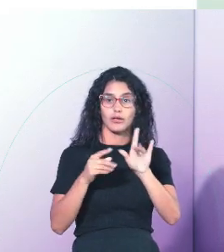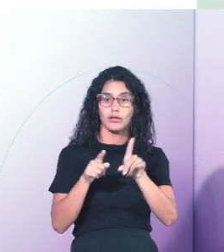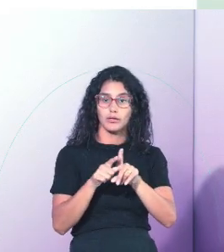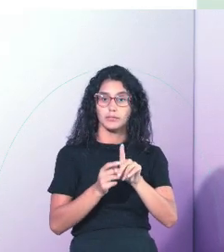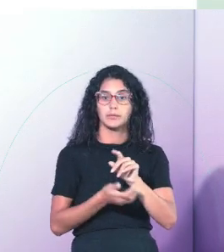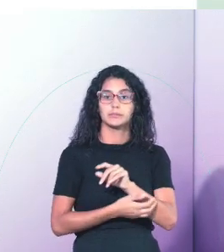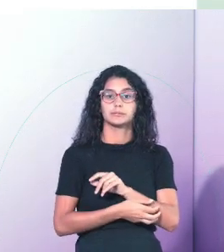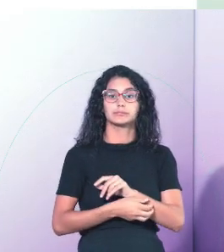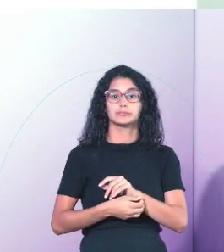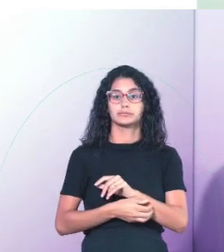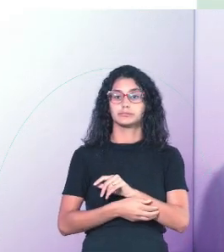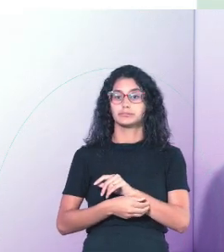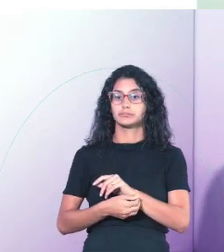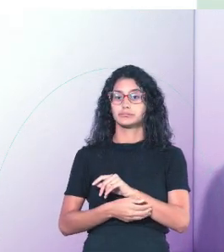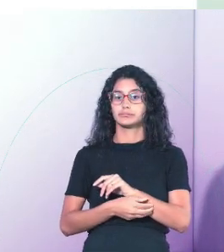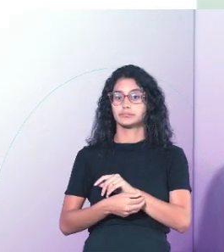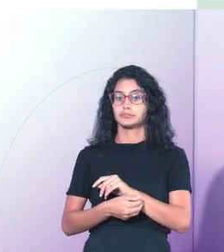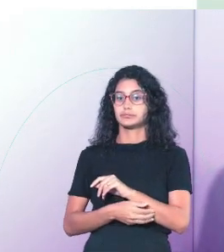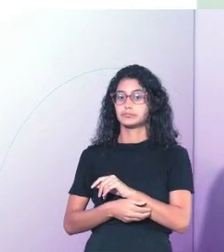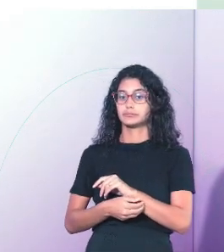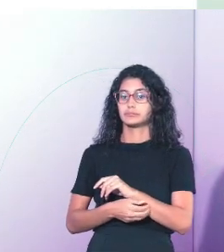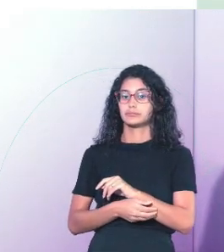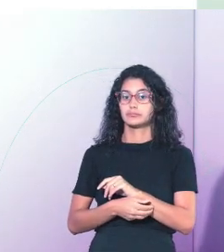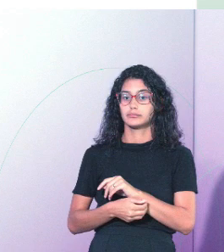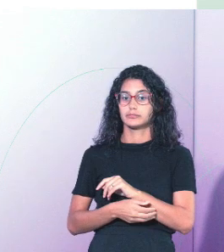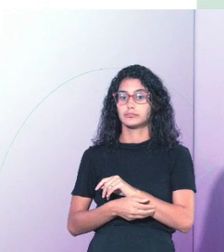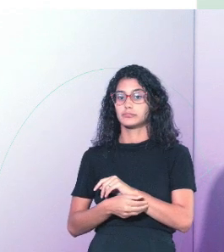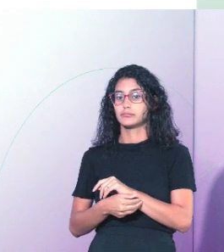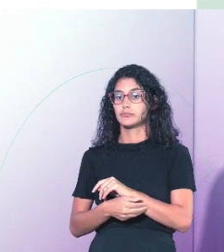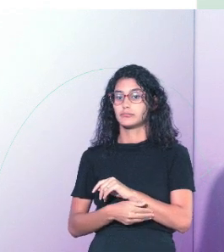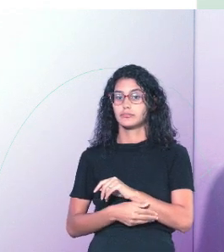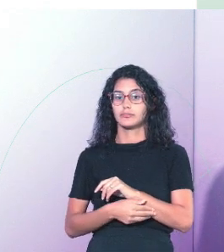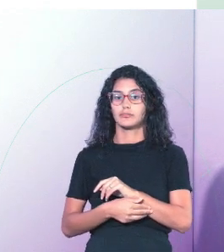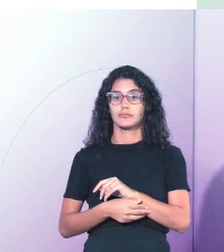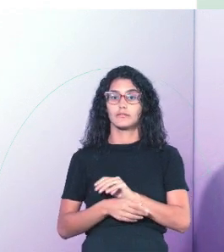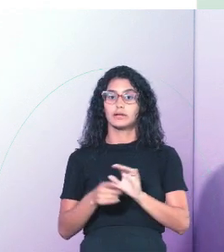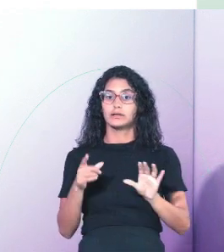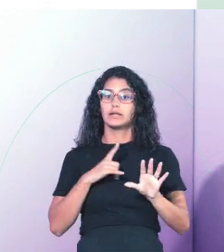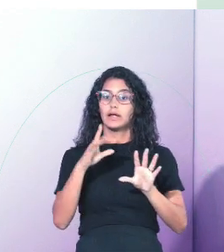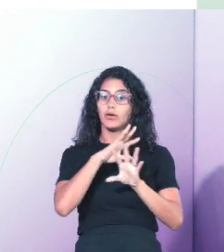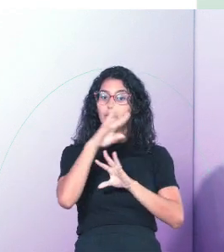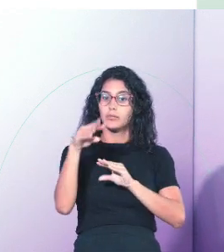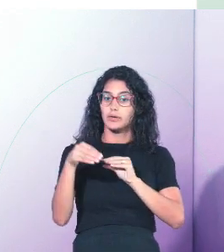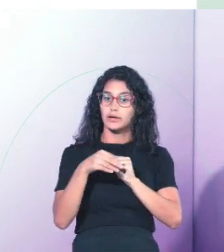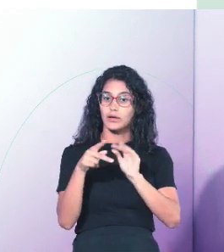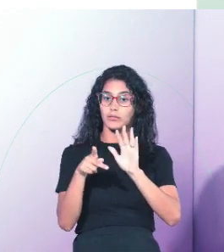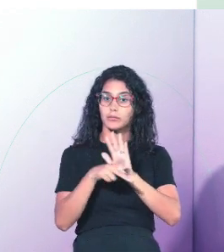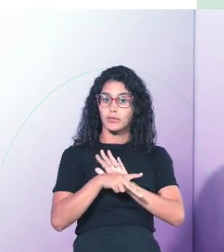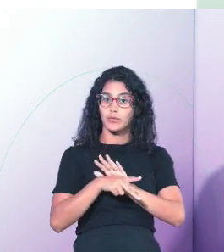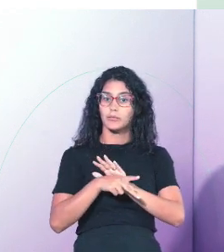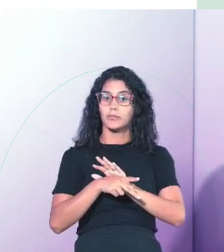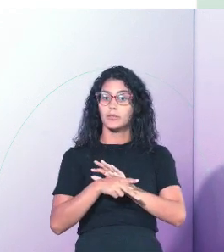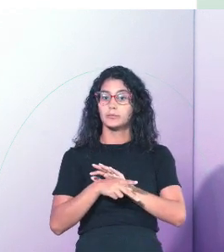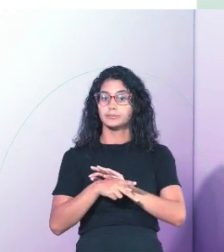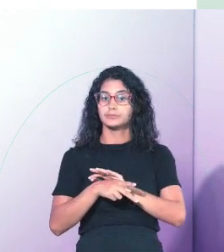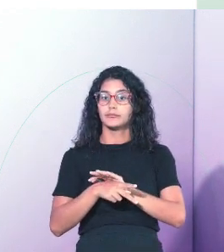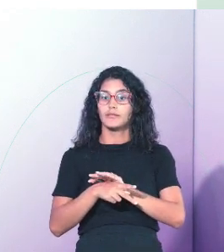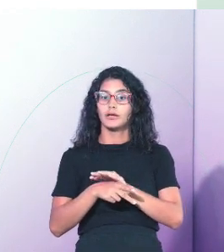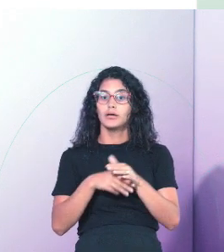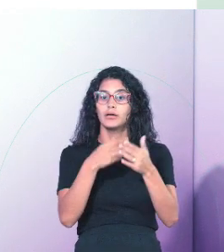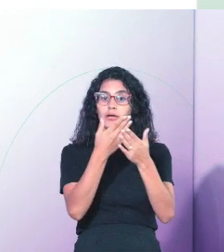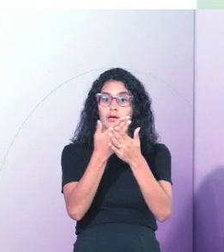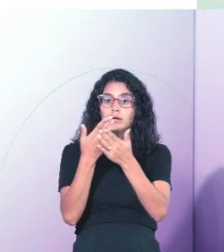mas principalmente, ele tem uma grande função que é complementar às evidências clínicas. Então, estudos